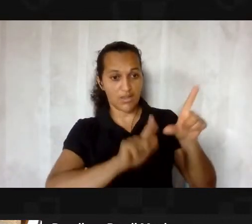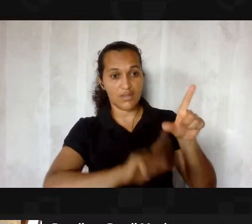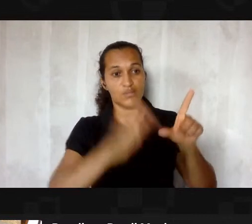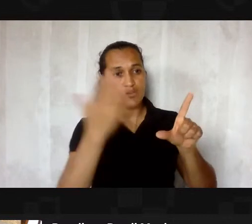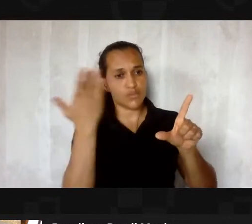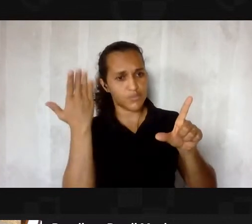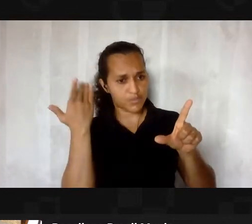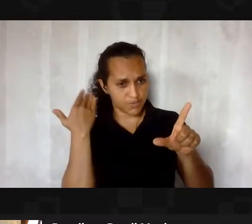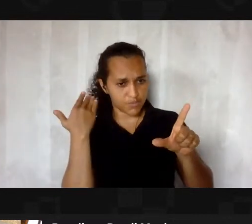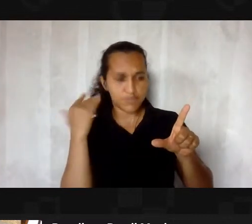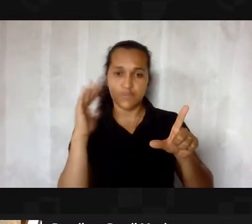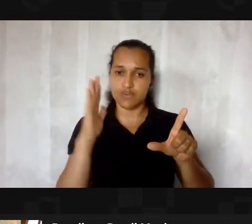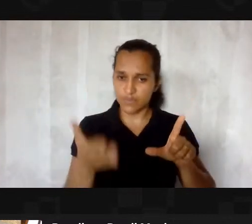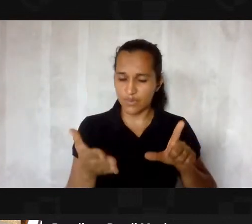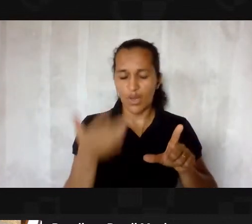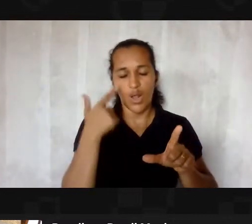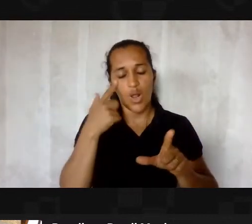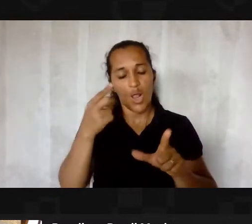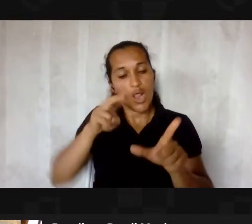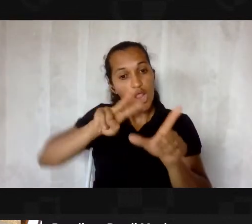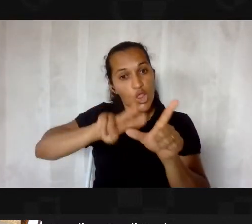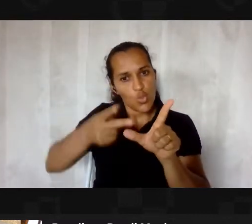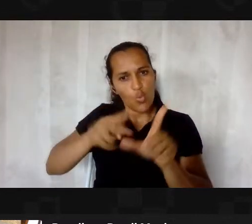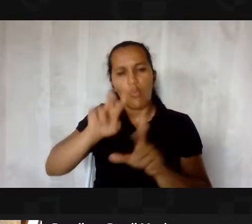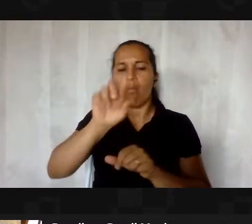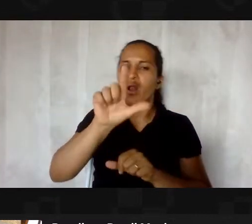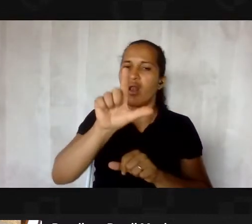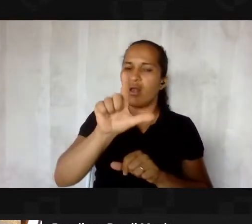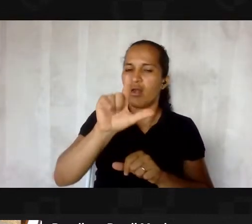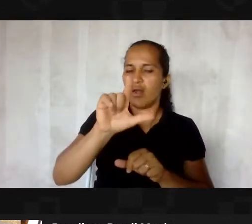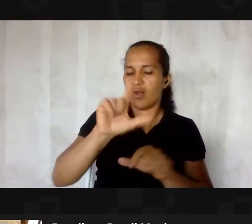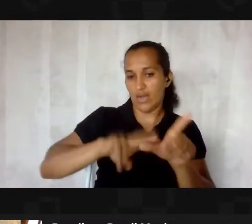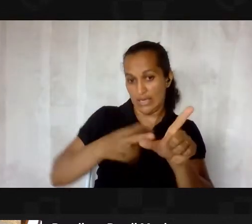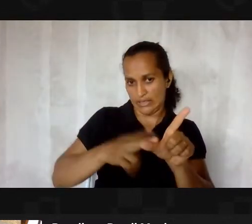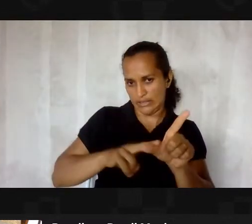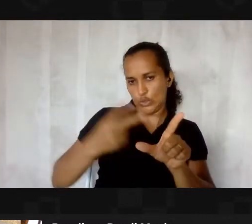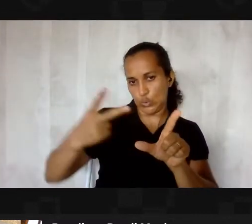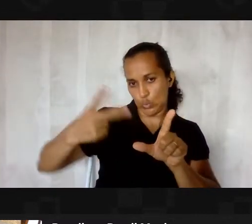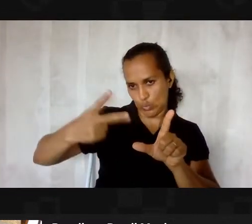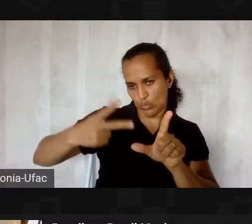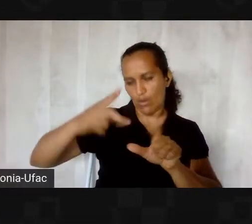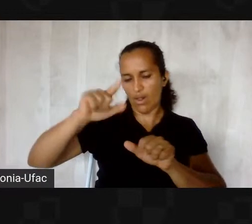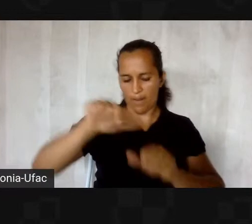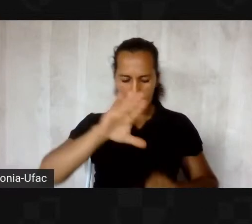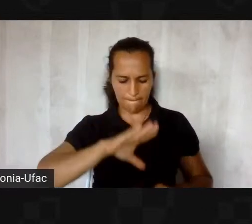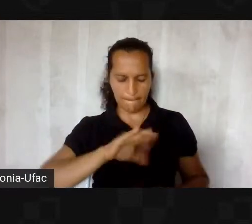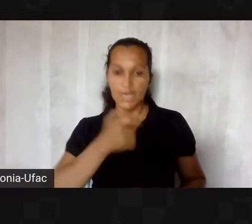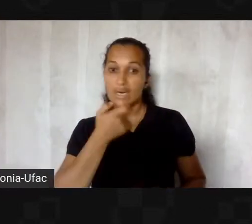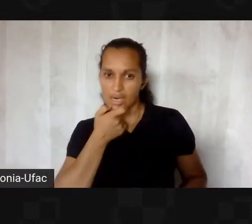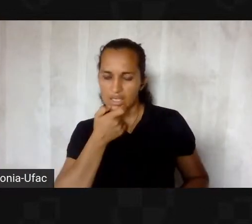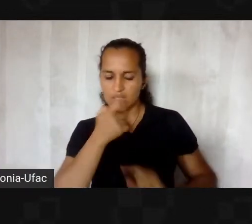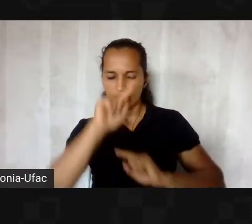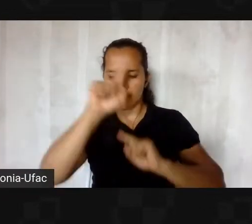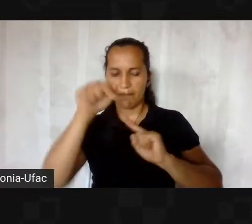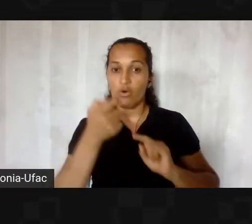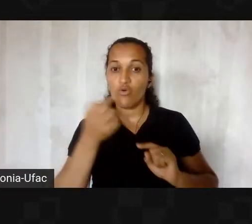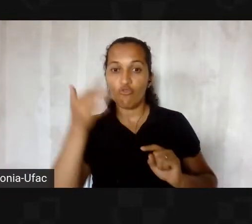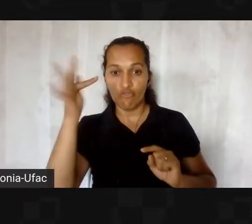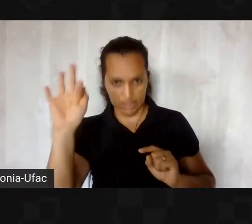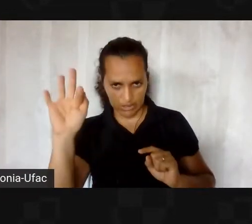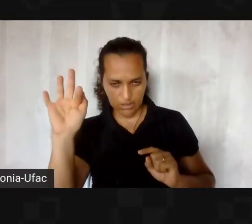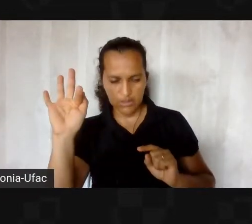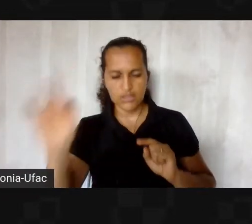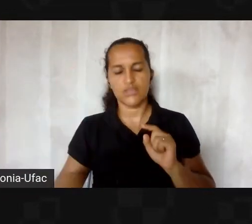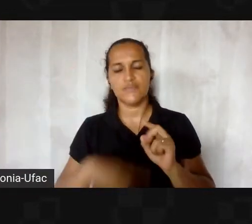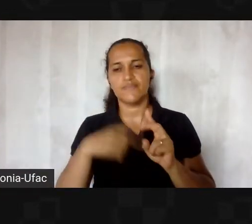foi licenciatura dupla. começou com português e inglês, depois francês e depois